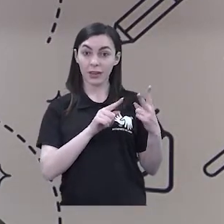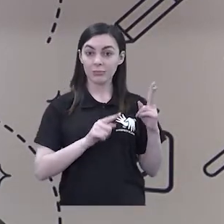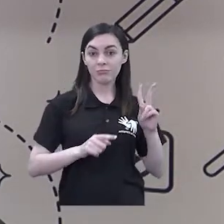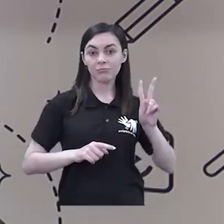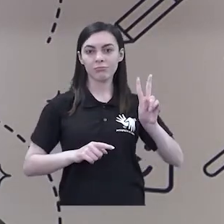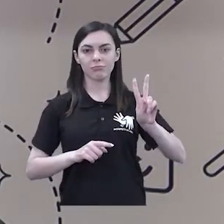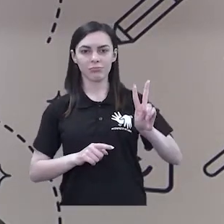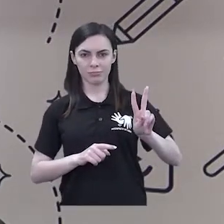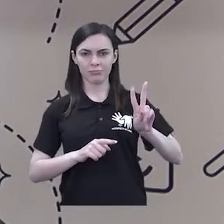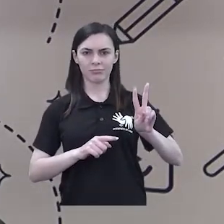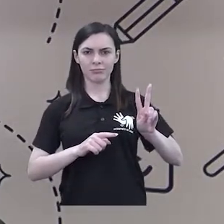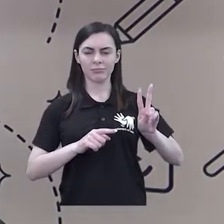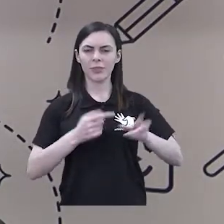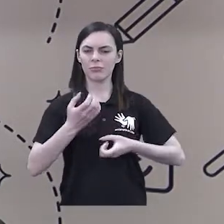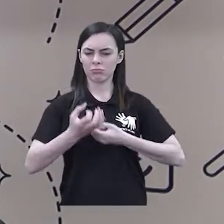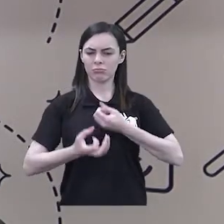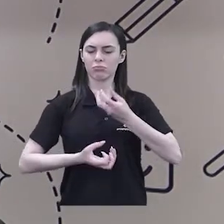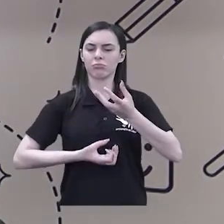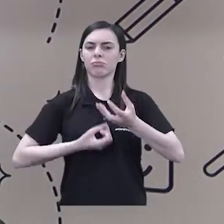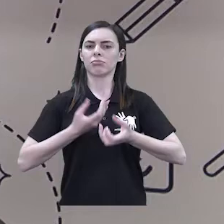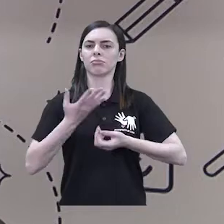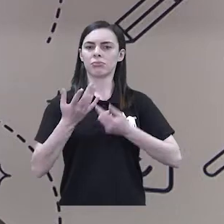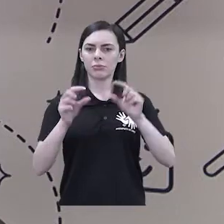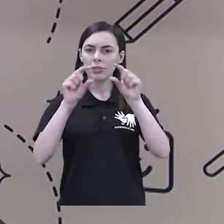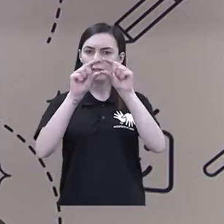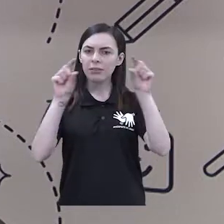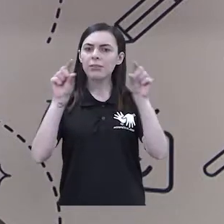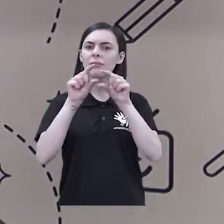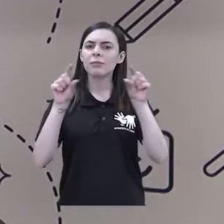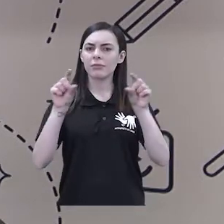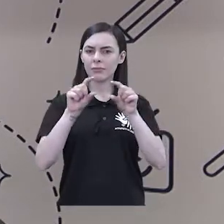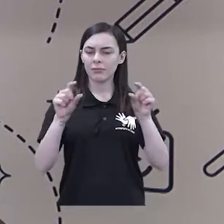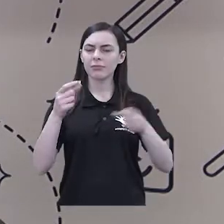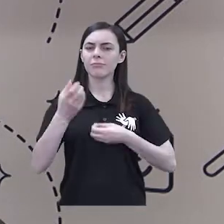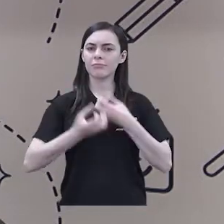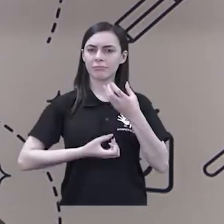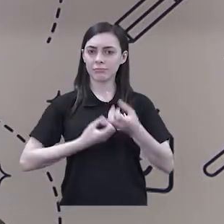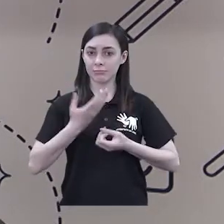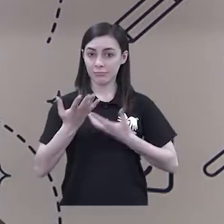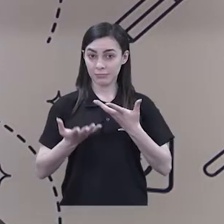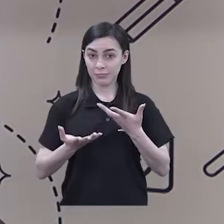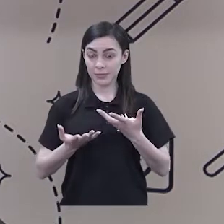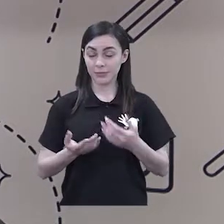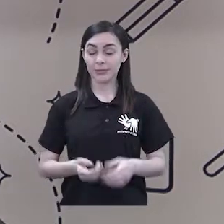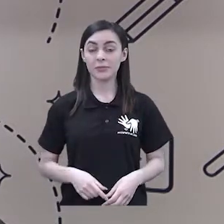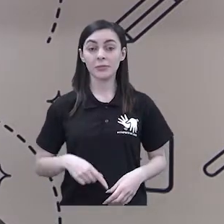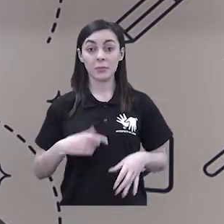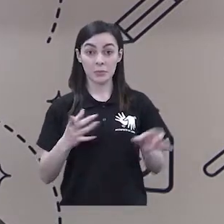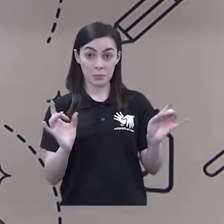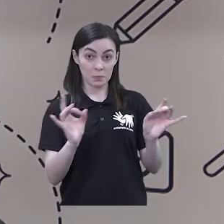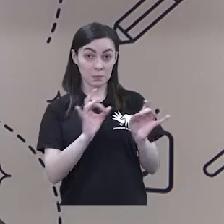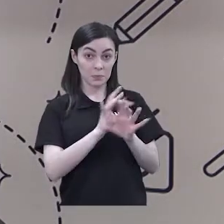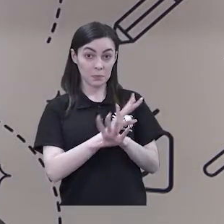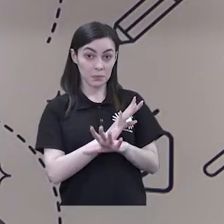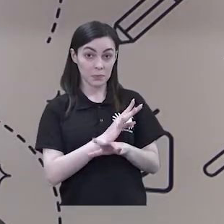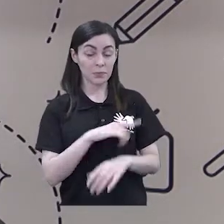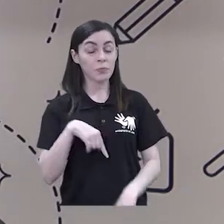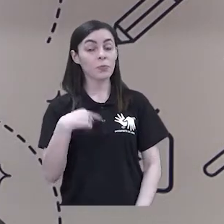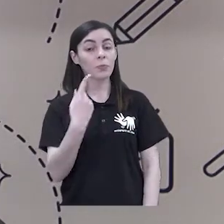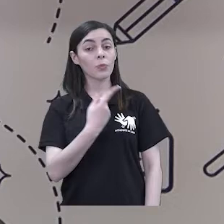Sofia irão declamar alguns versos deste poema. E após isso, nós